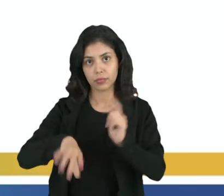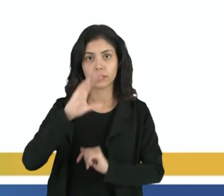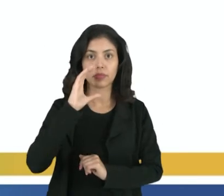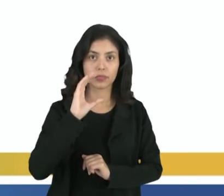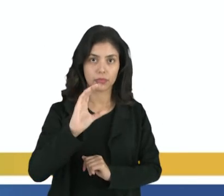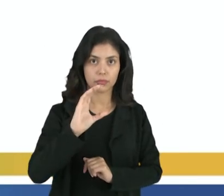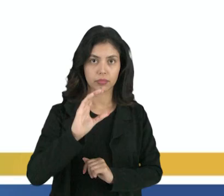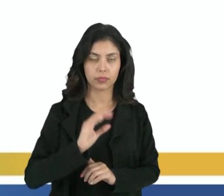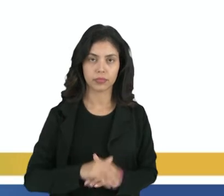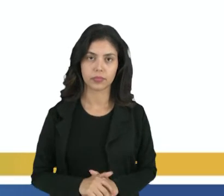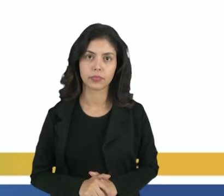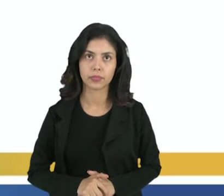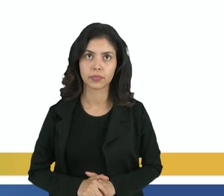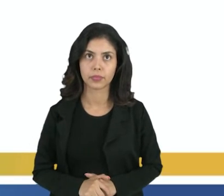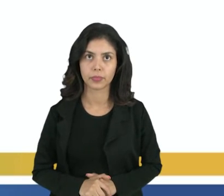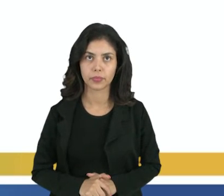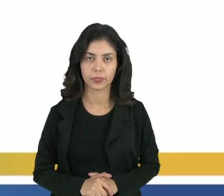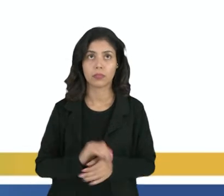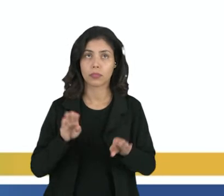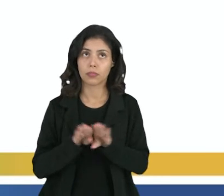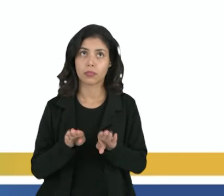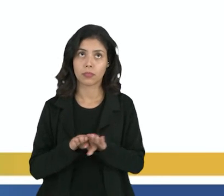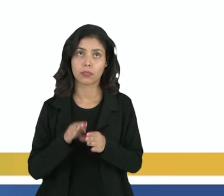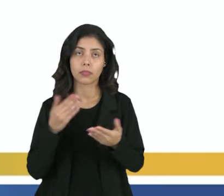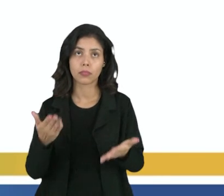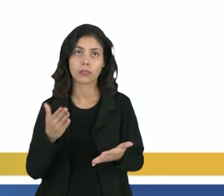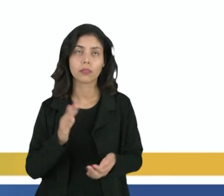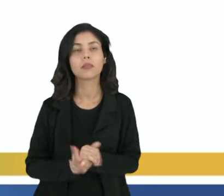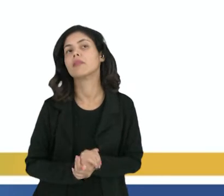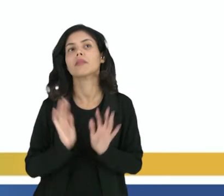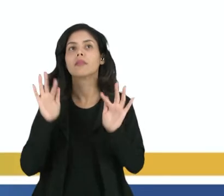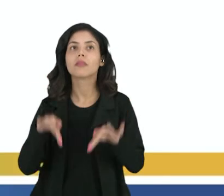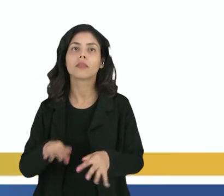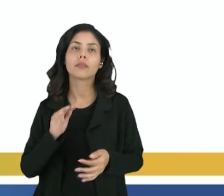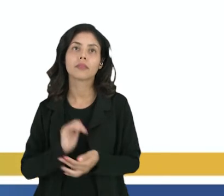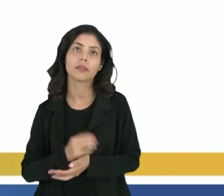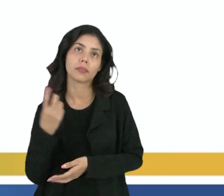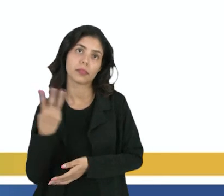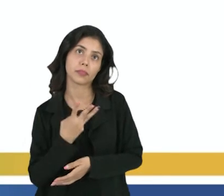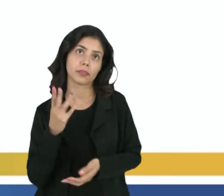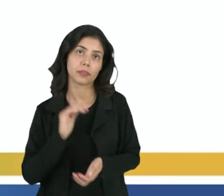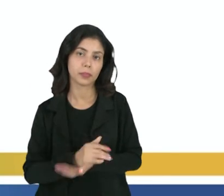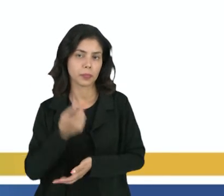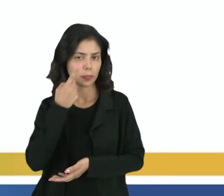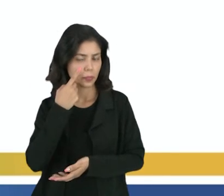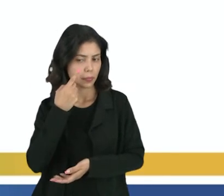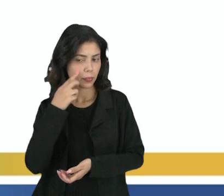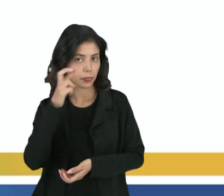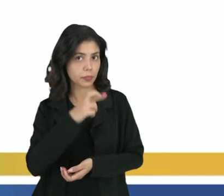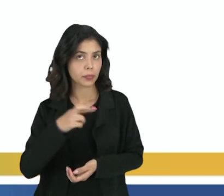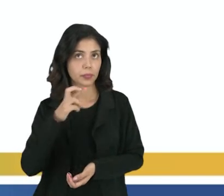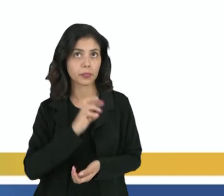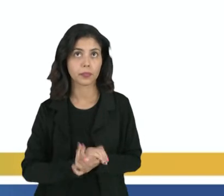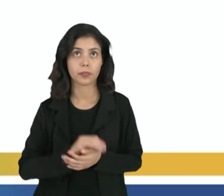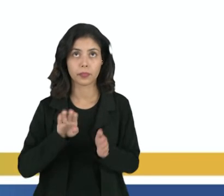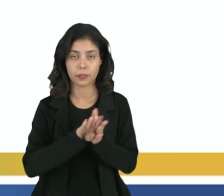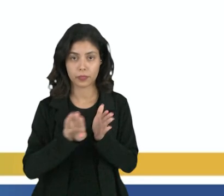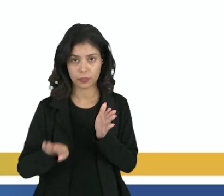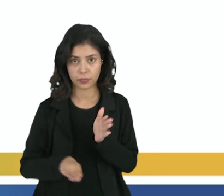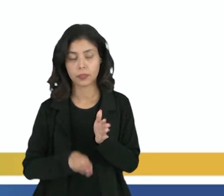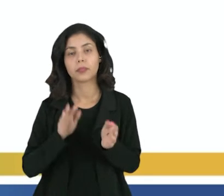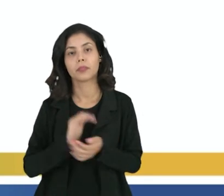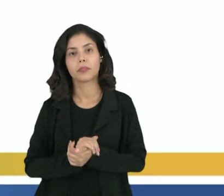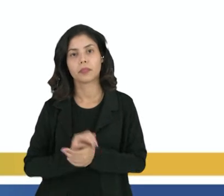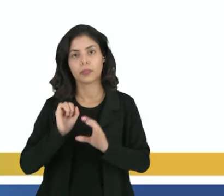correta é a letra C. E, por fim, questão 3, analise as afirmativas abaixo